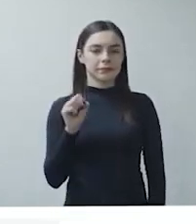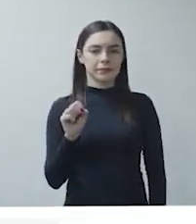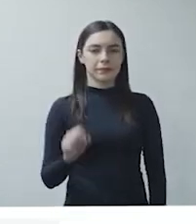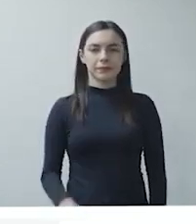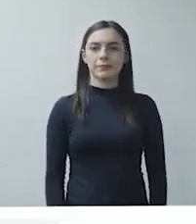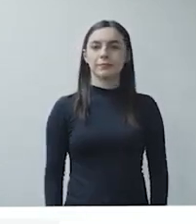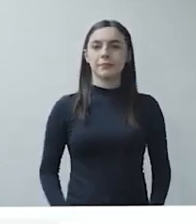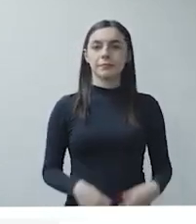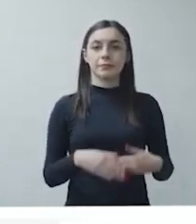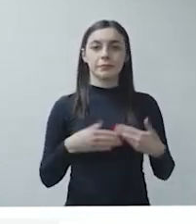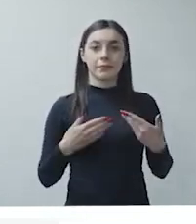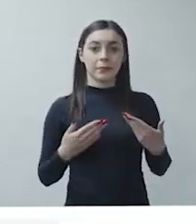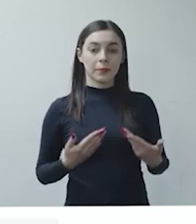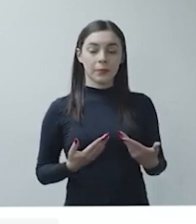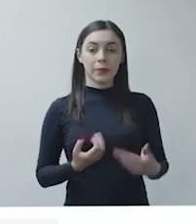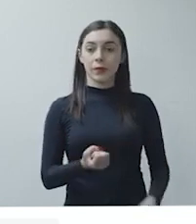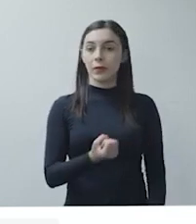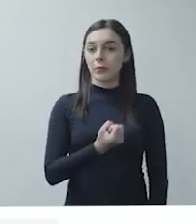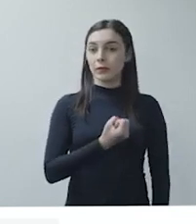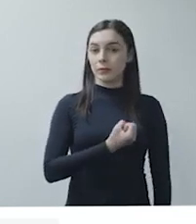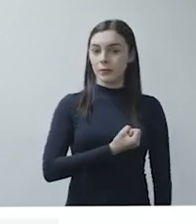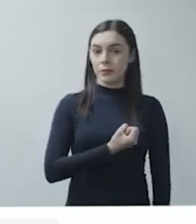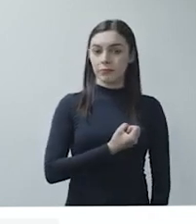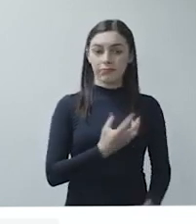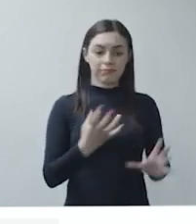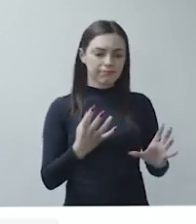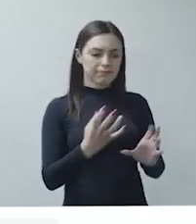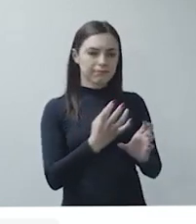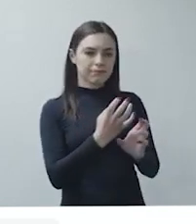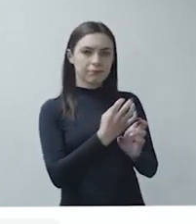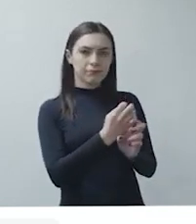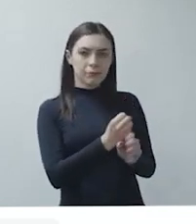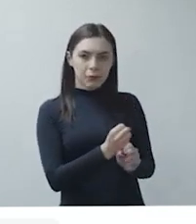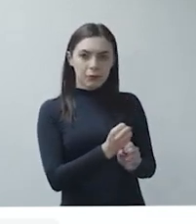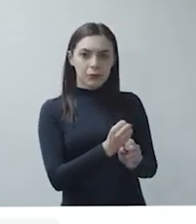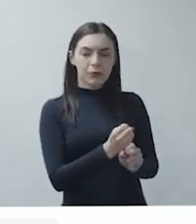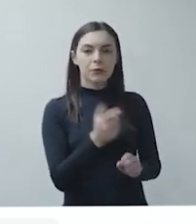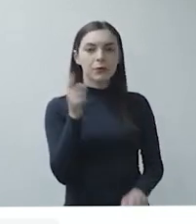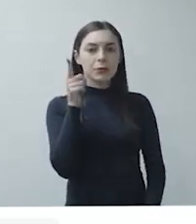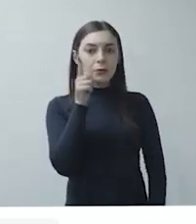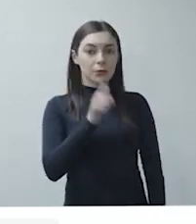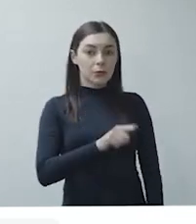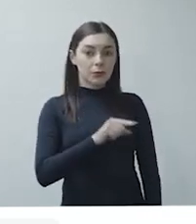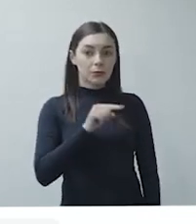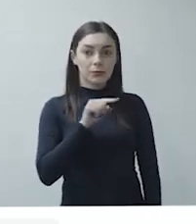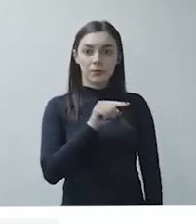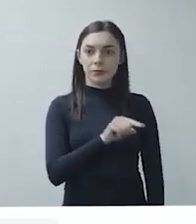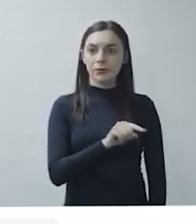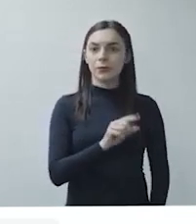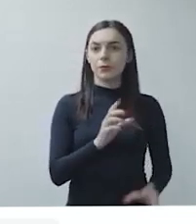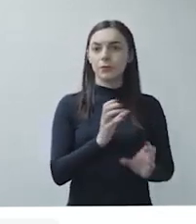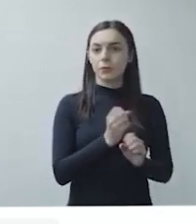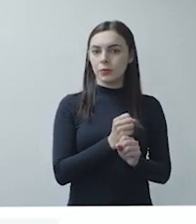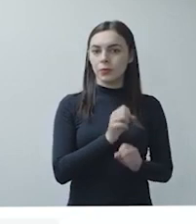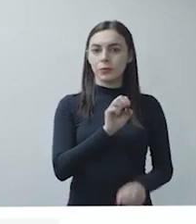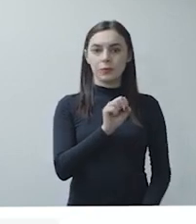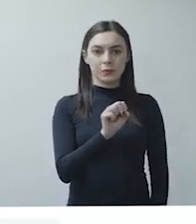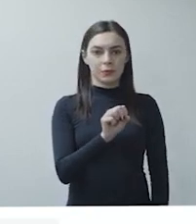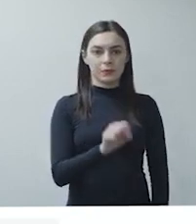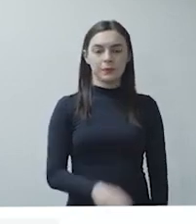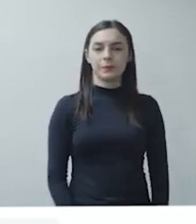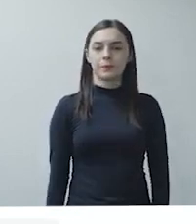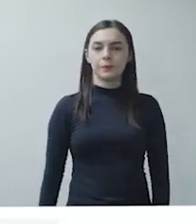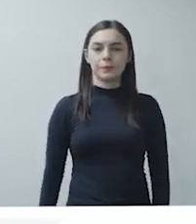8. Então, o número total de pontos que o Júlio fez foi